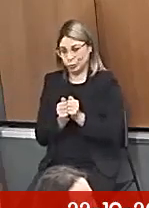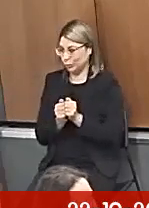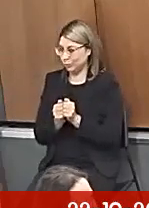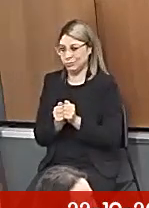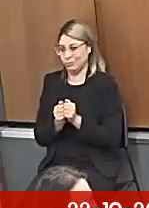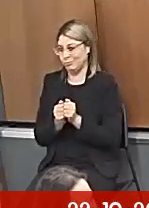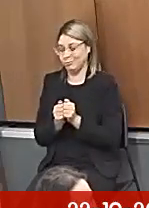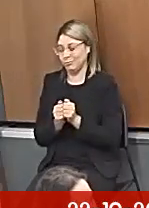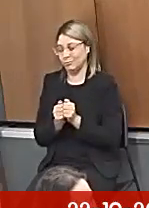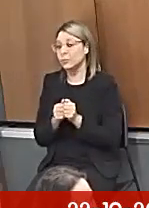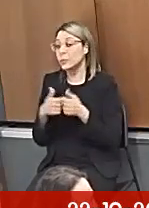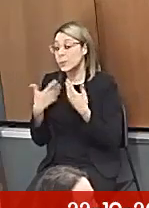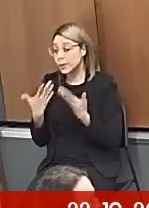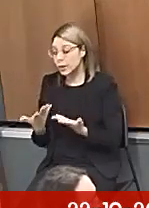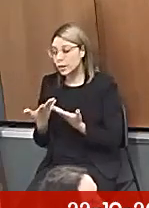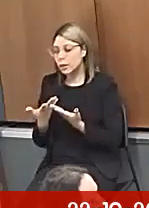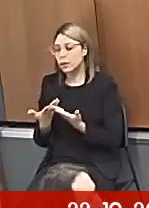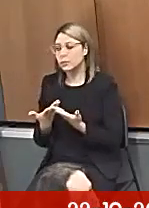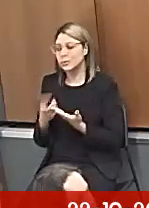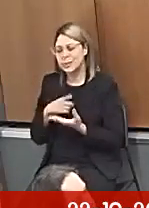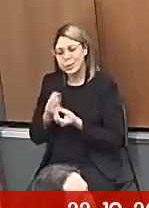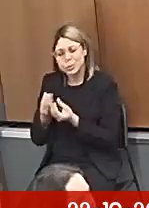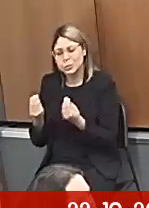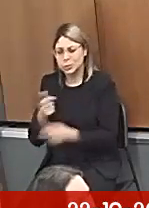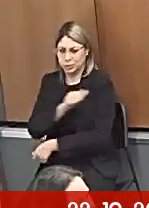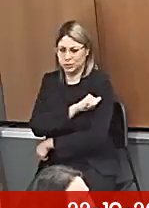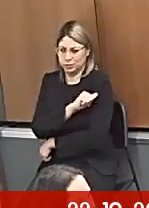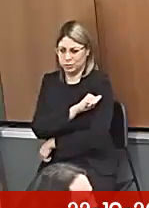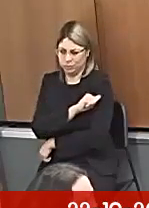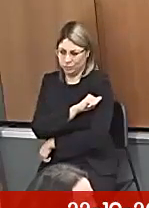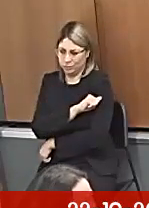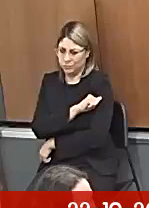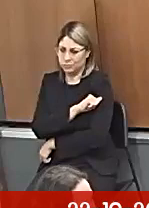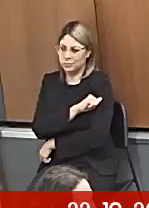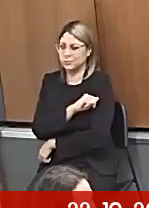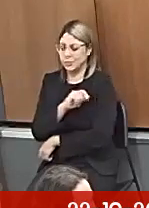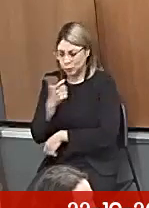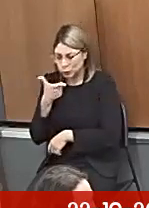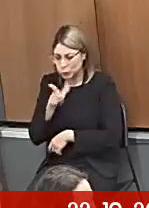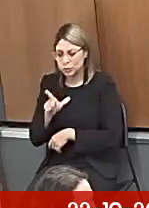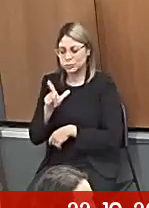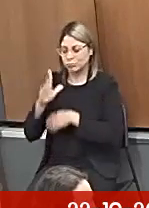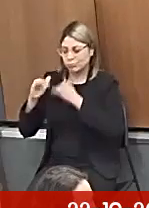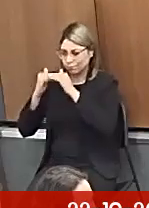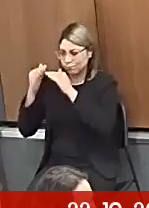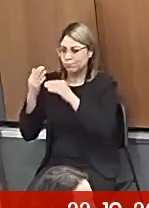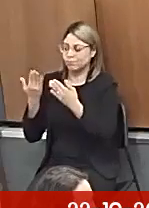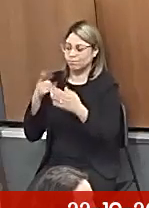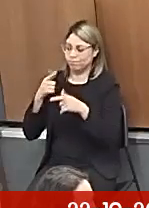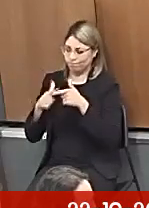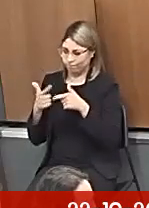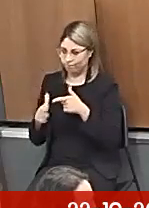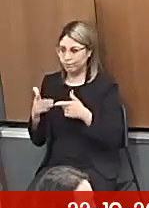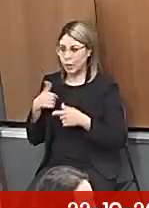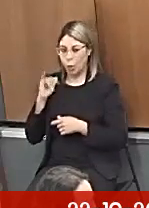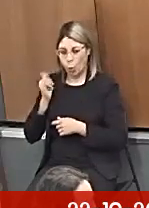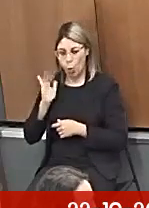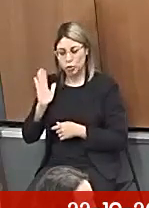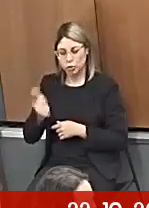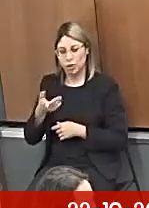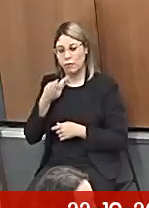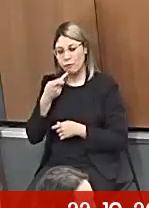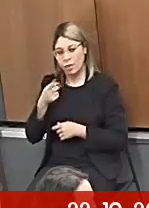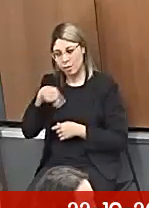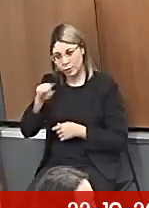E quanto alunado nós temos resolvido com este problema? Eu já contei aqui, conto